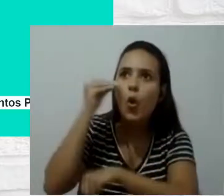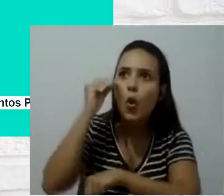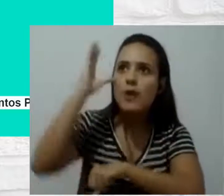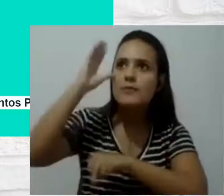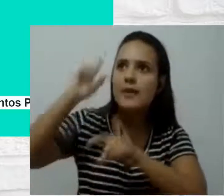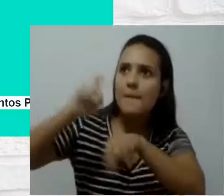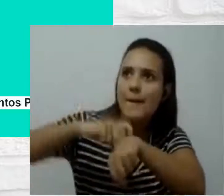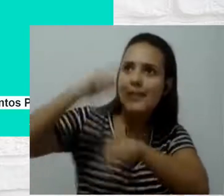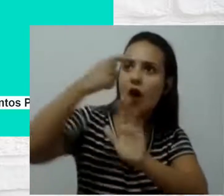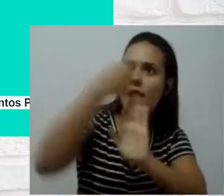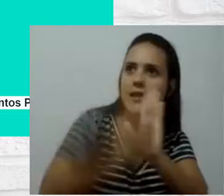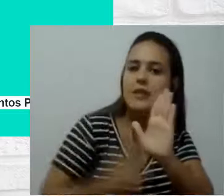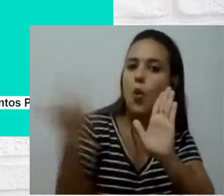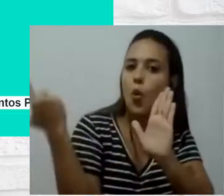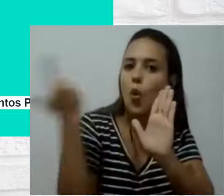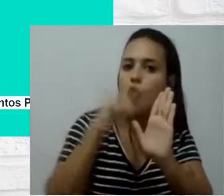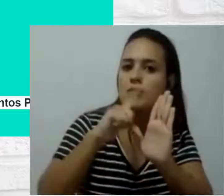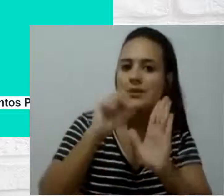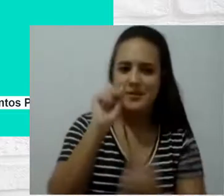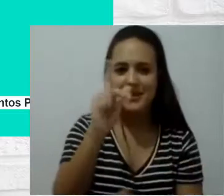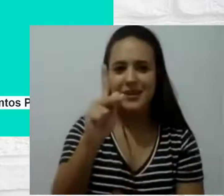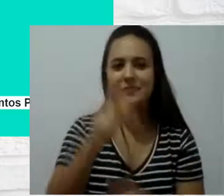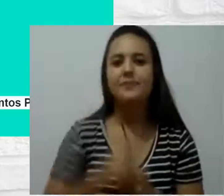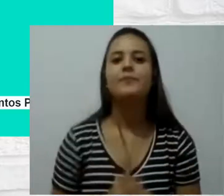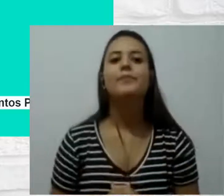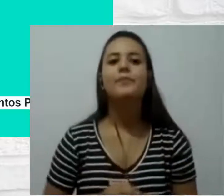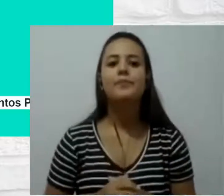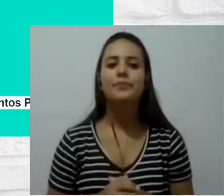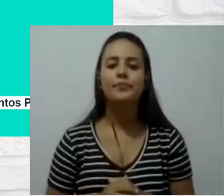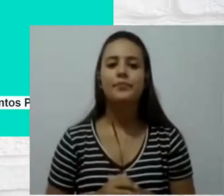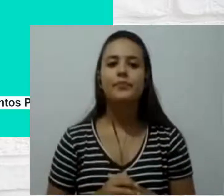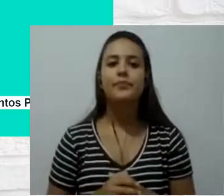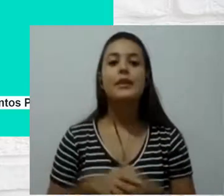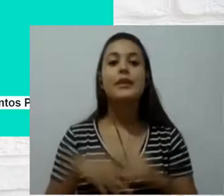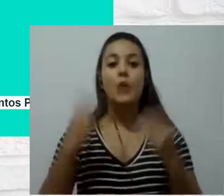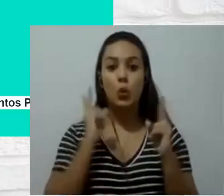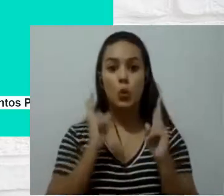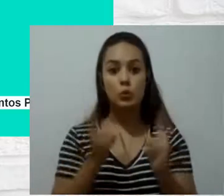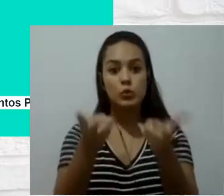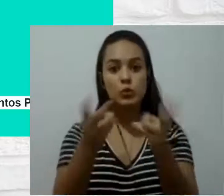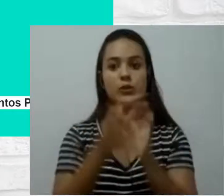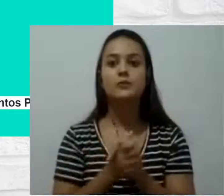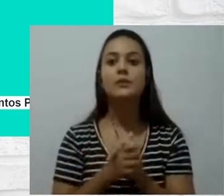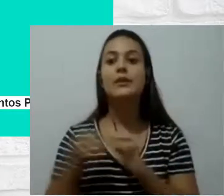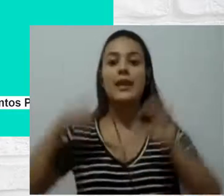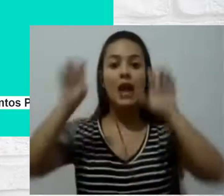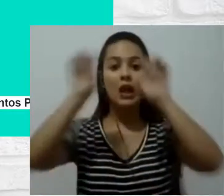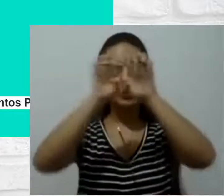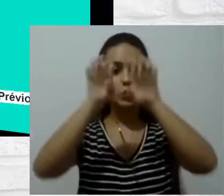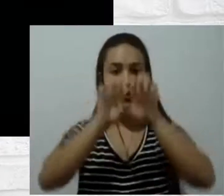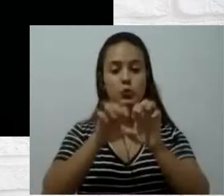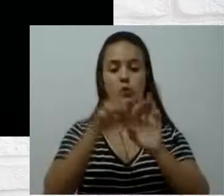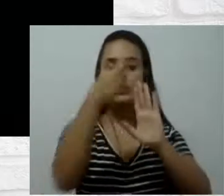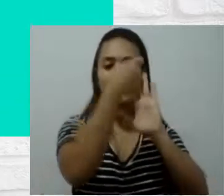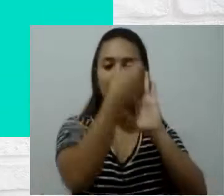como é que eu posso dizer, juntarem esse conhecimento para vocês utilizarem na prova, certo?